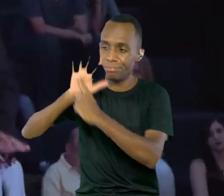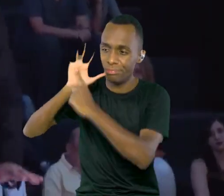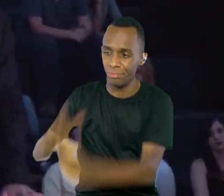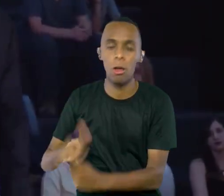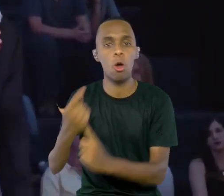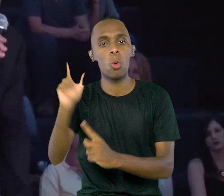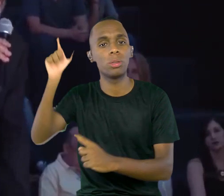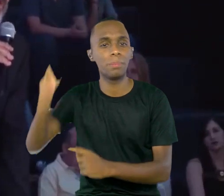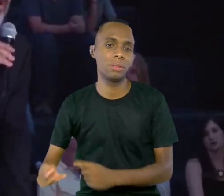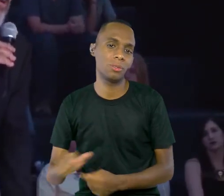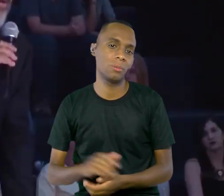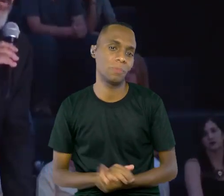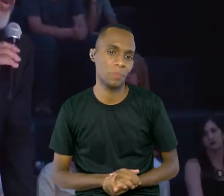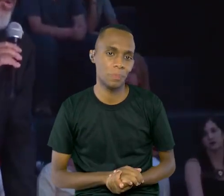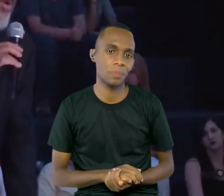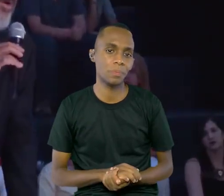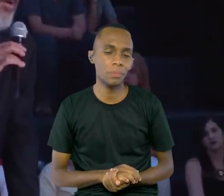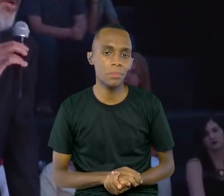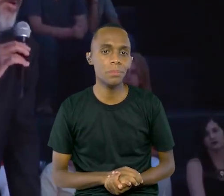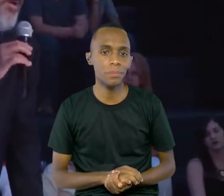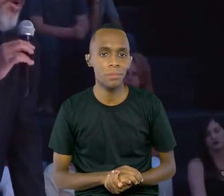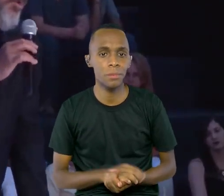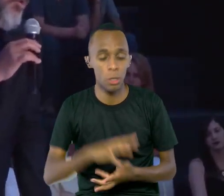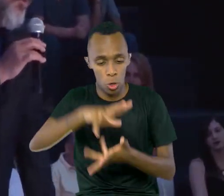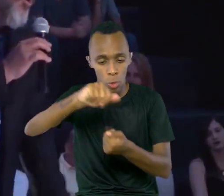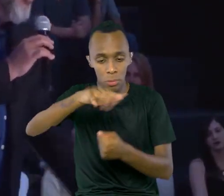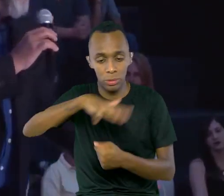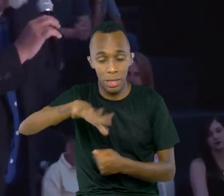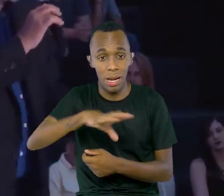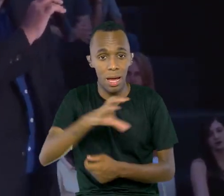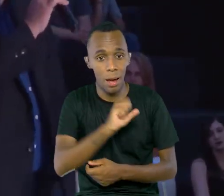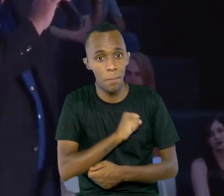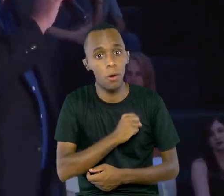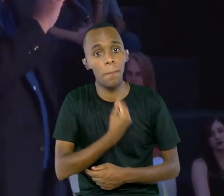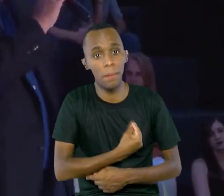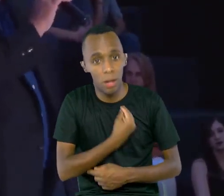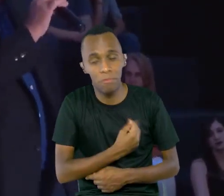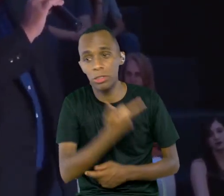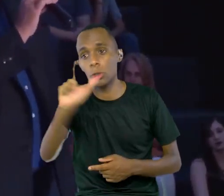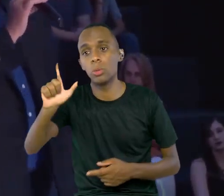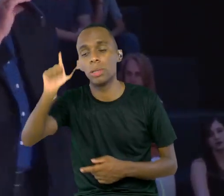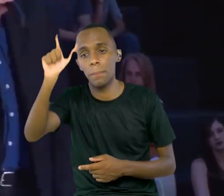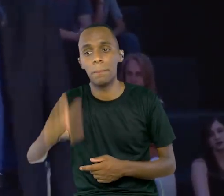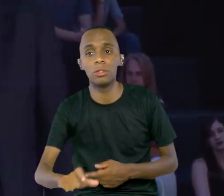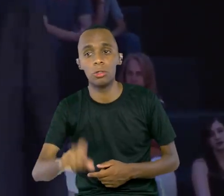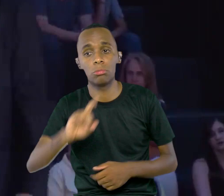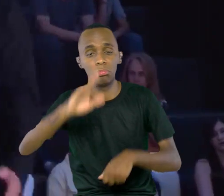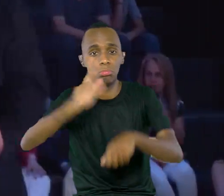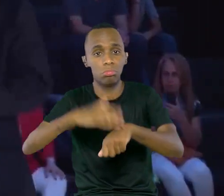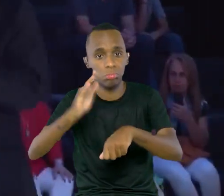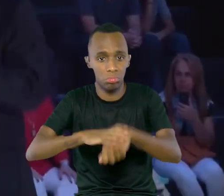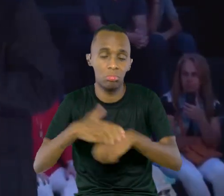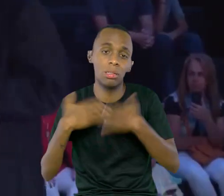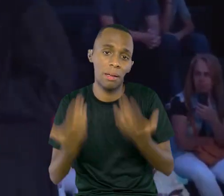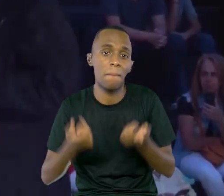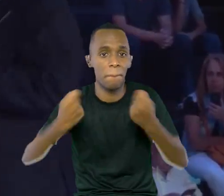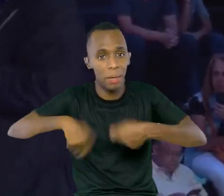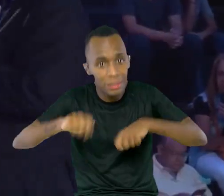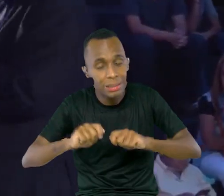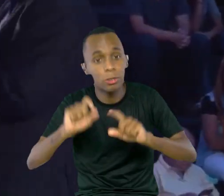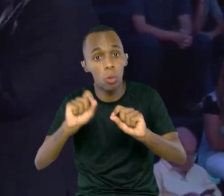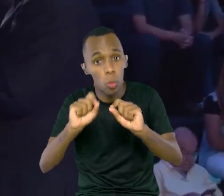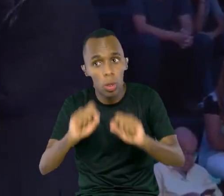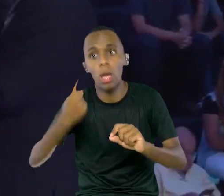crescer é se ela diminuir a outra pessoa. O mundo do amor pela vida e pelo outro e por si